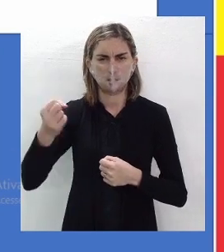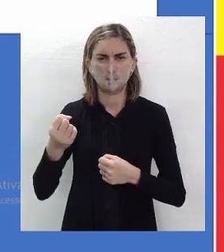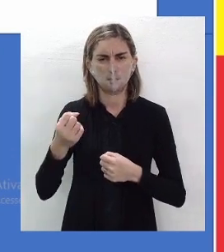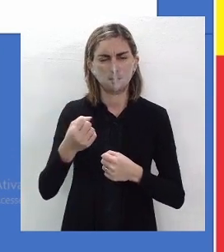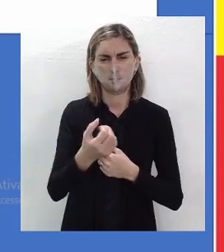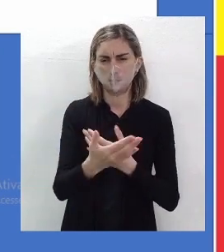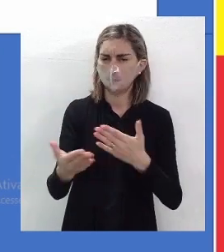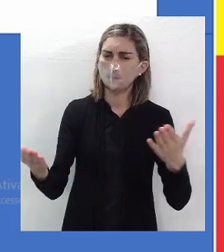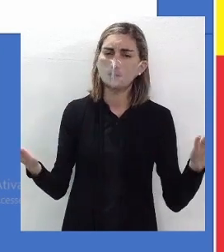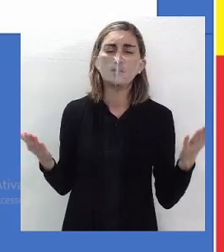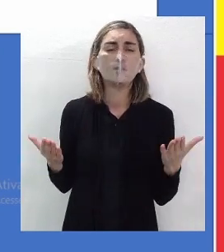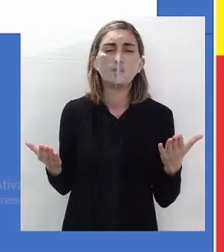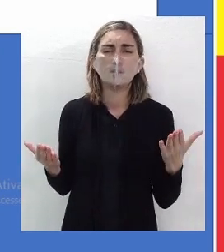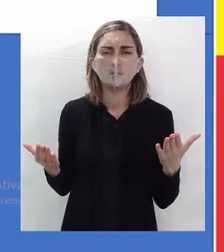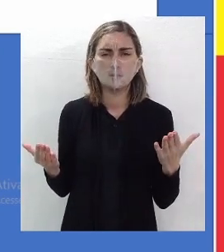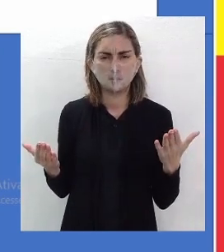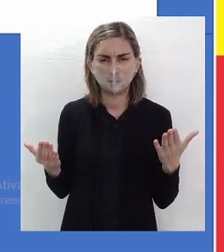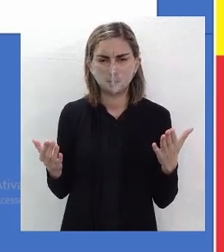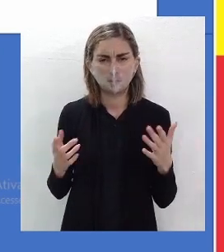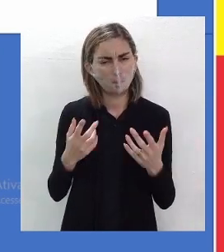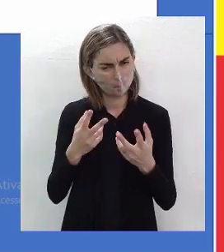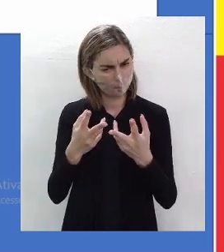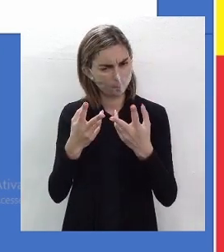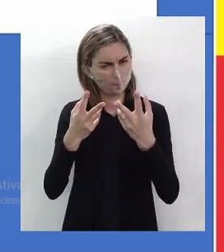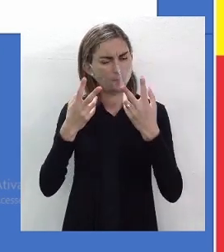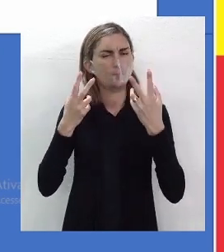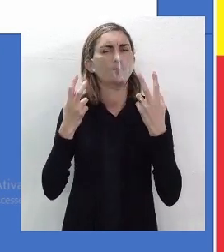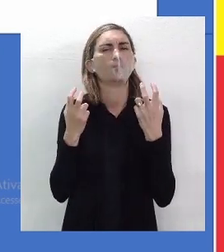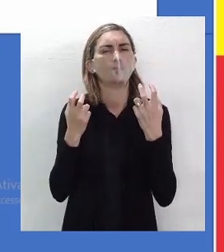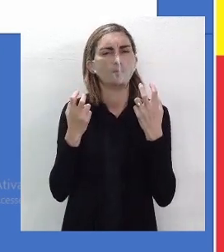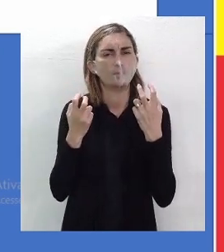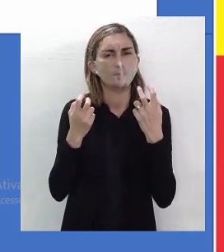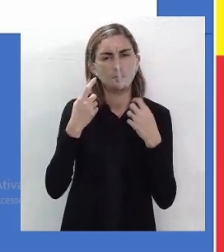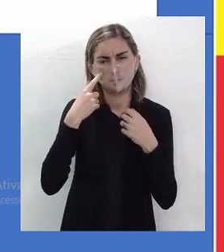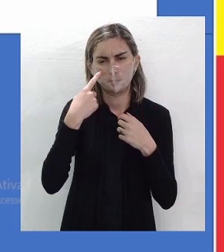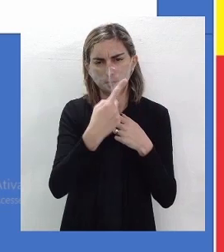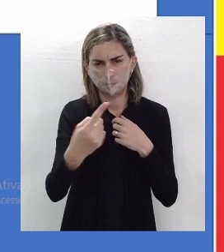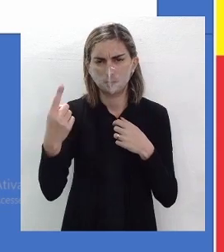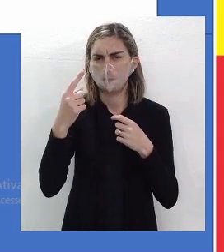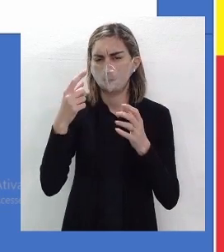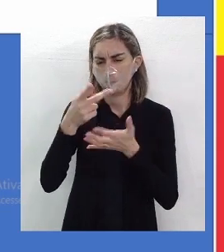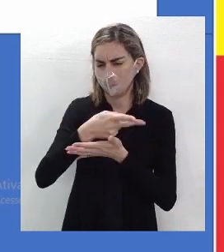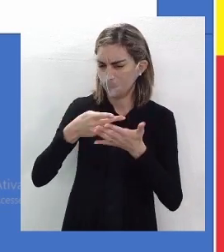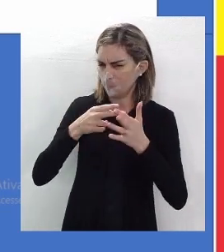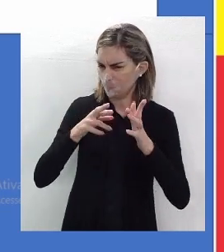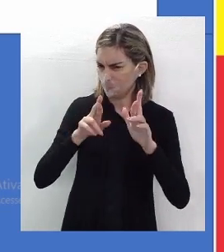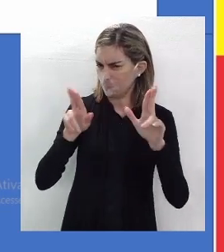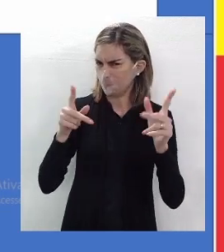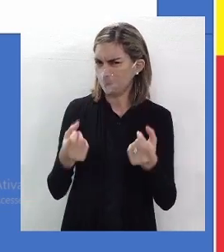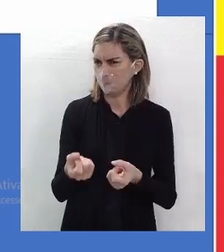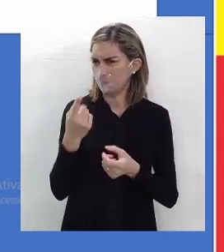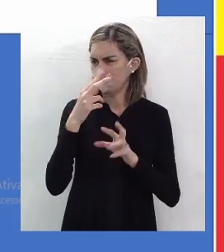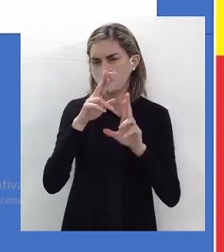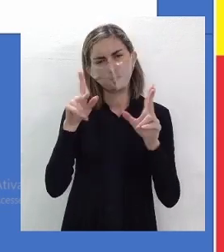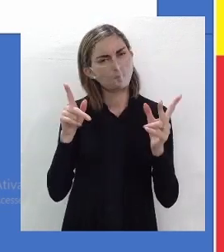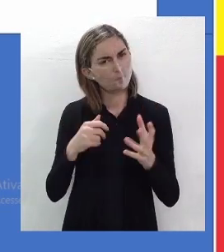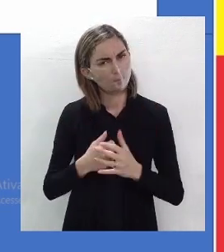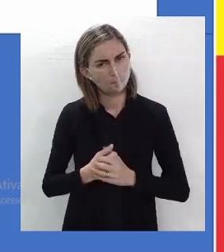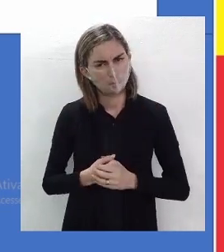melanciam. Então, observe aí, não é, que esse é um poema diferente. Vamos